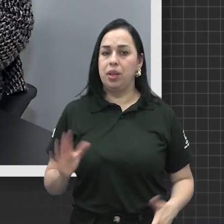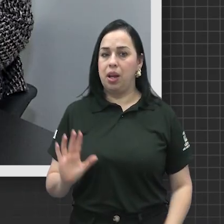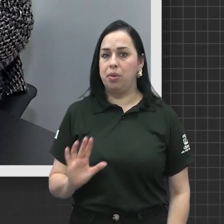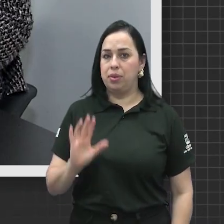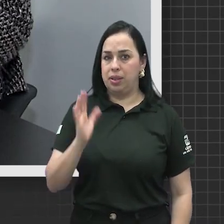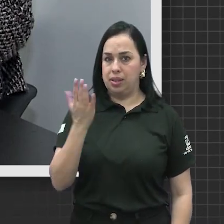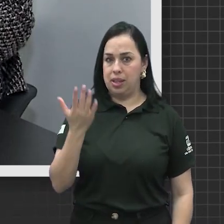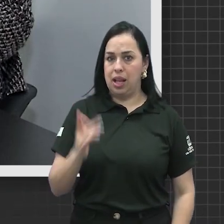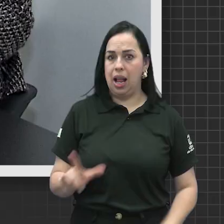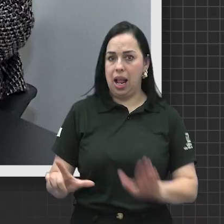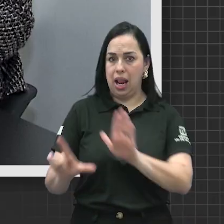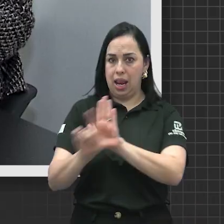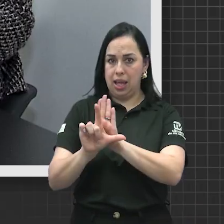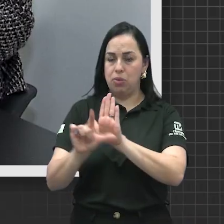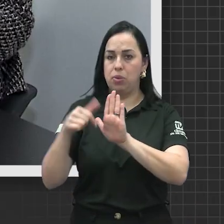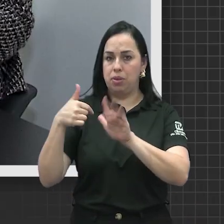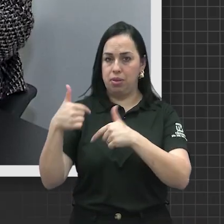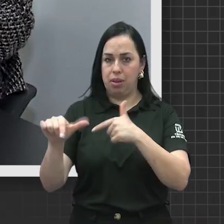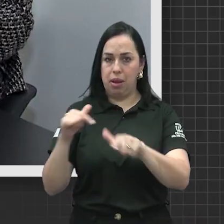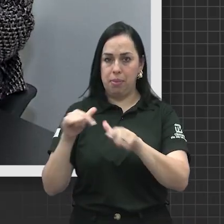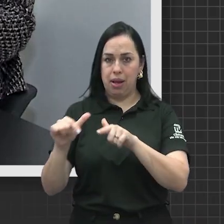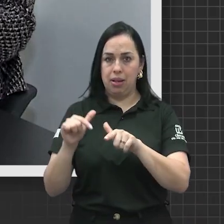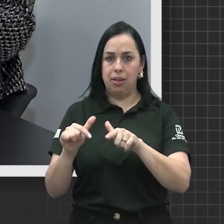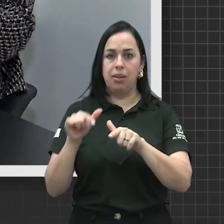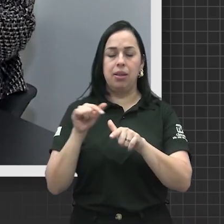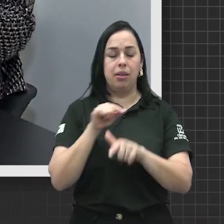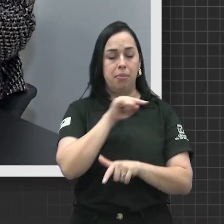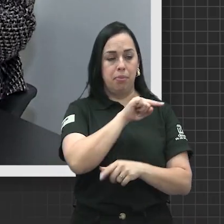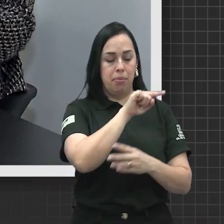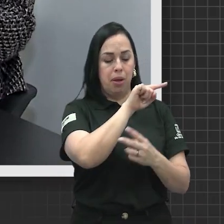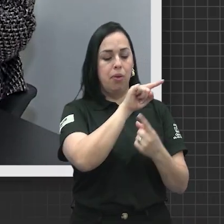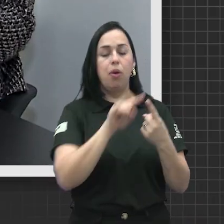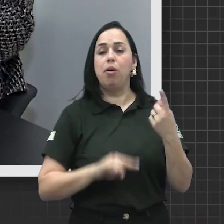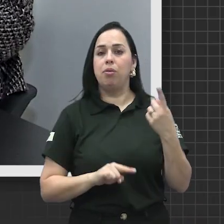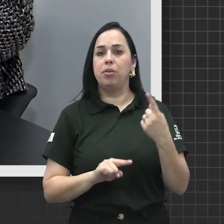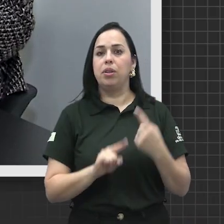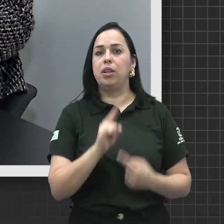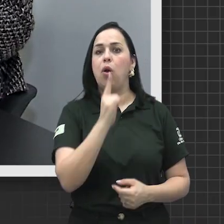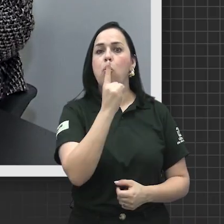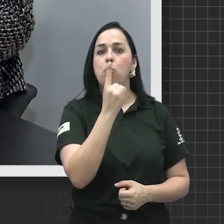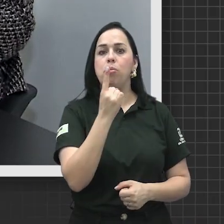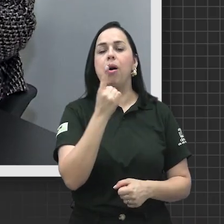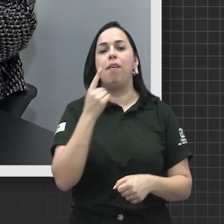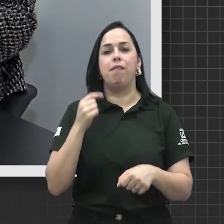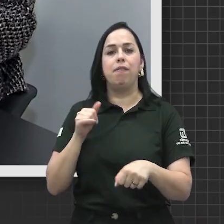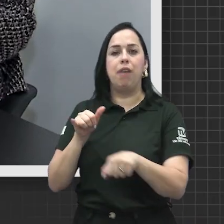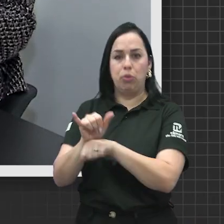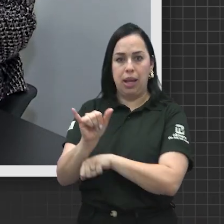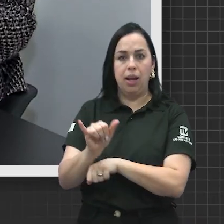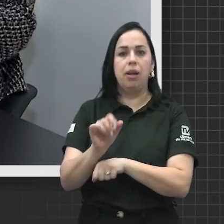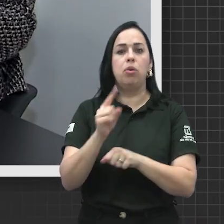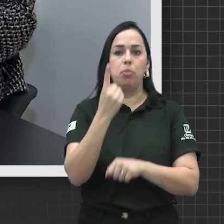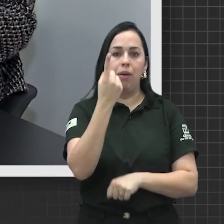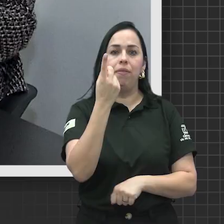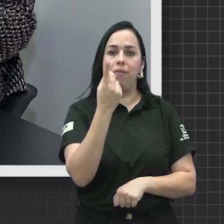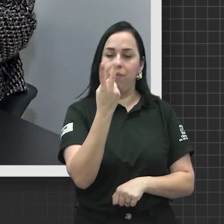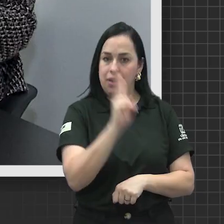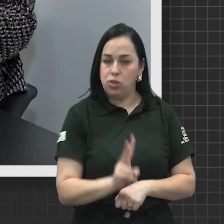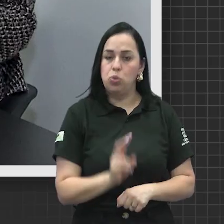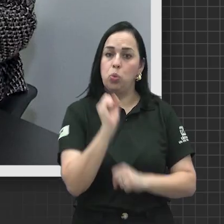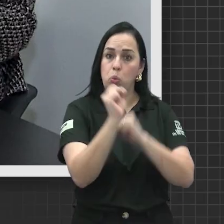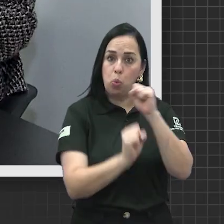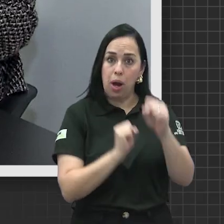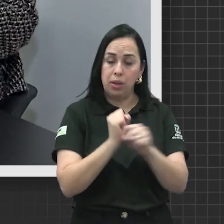que ocorre? Hoje, na legislação trabalhista, o empregado tem direito a faltar uma vez por ano apenas para acompanhar um filho de até 6 anos